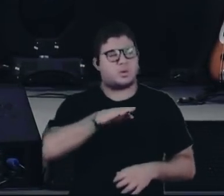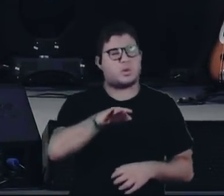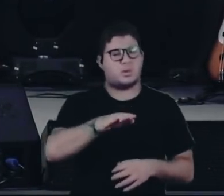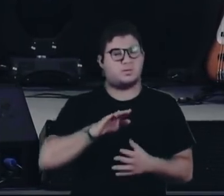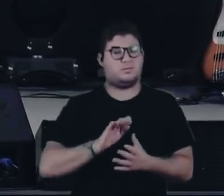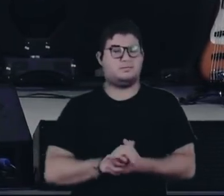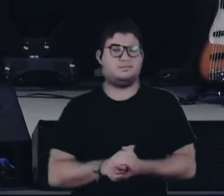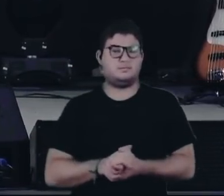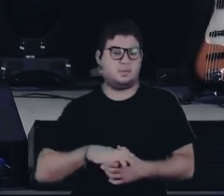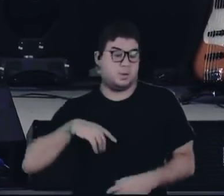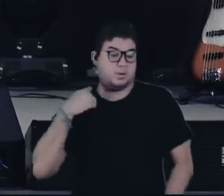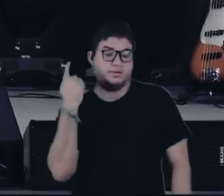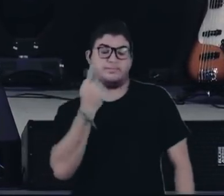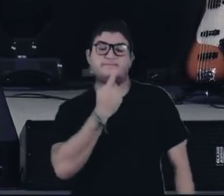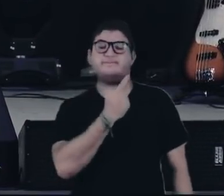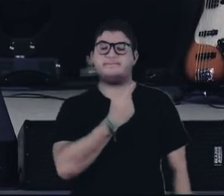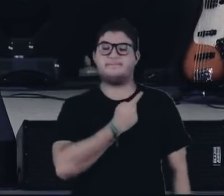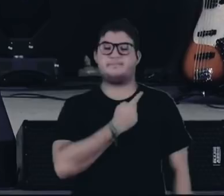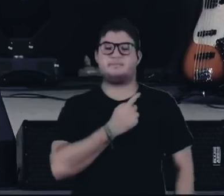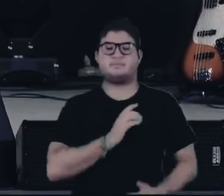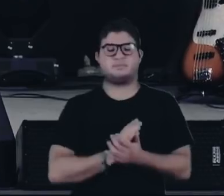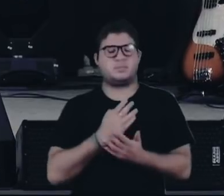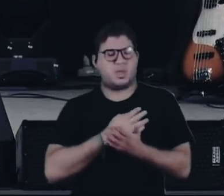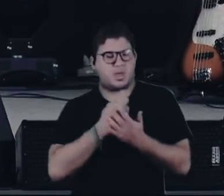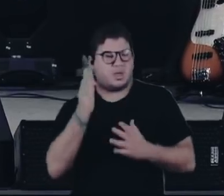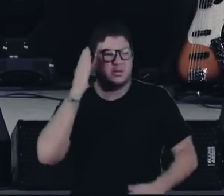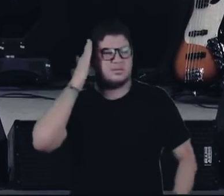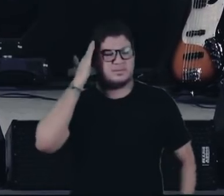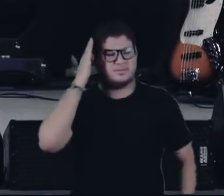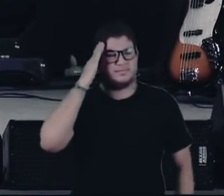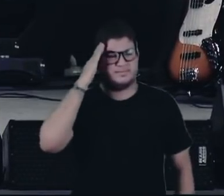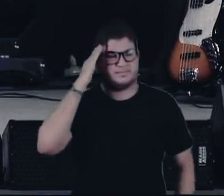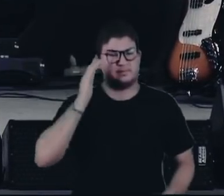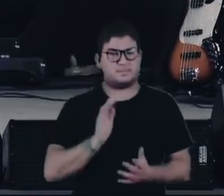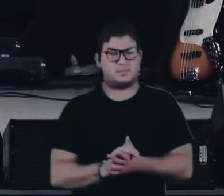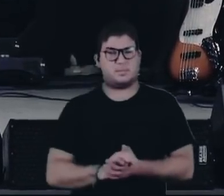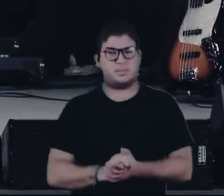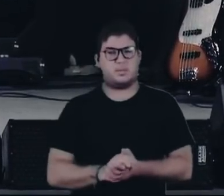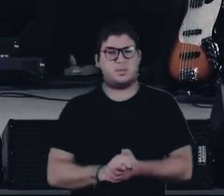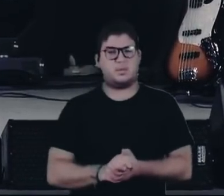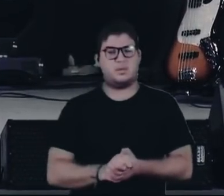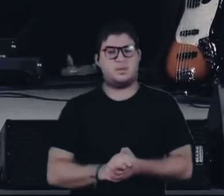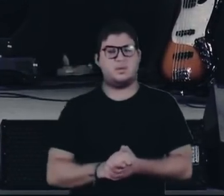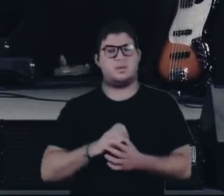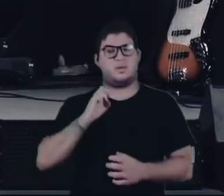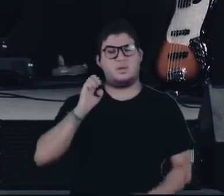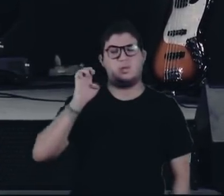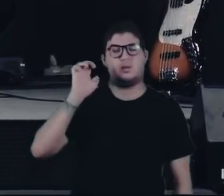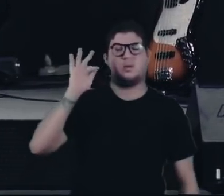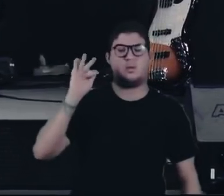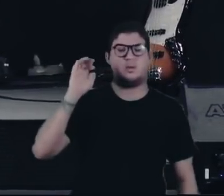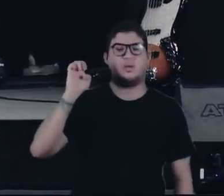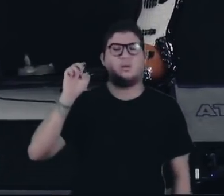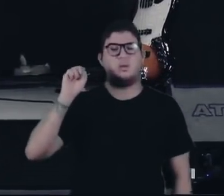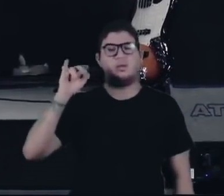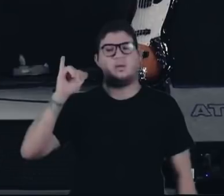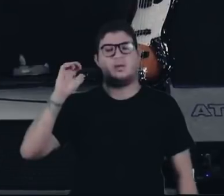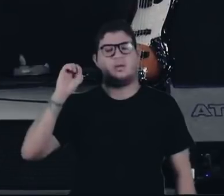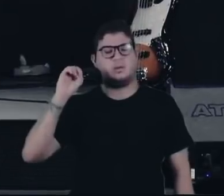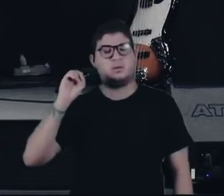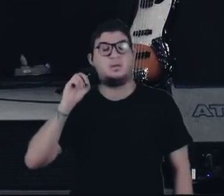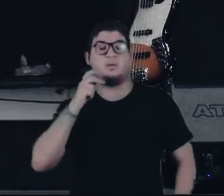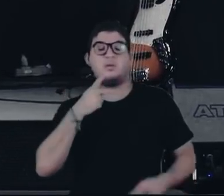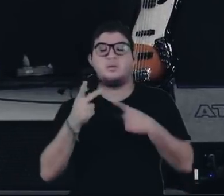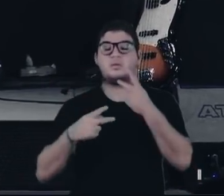Quando a gente começa a entender o que Efésios 5, 15, 16 diz: portanto, vede prudentemente como